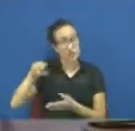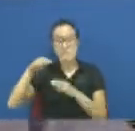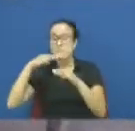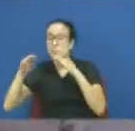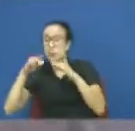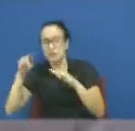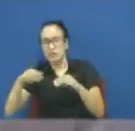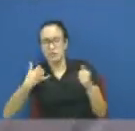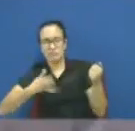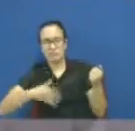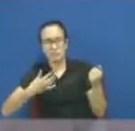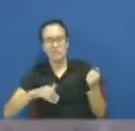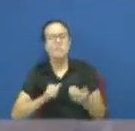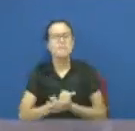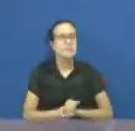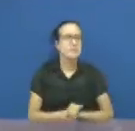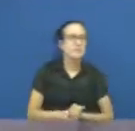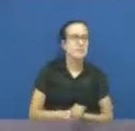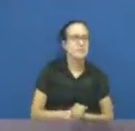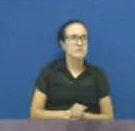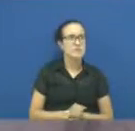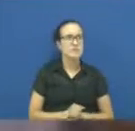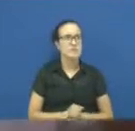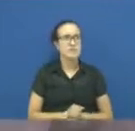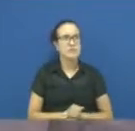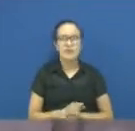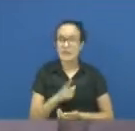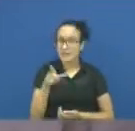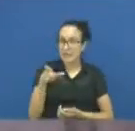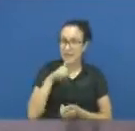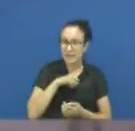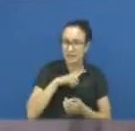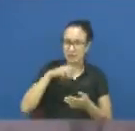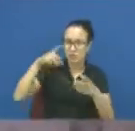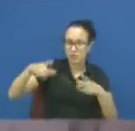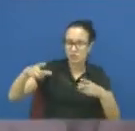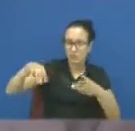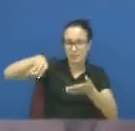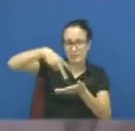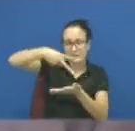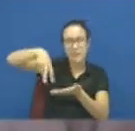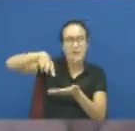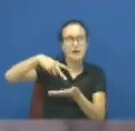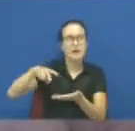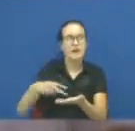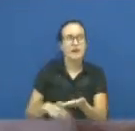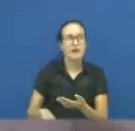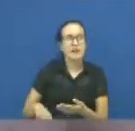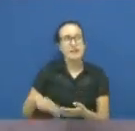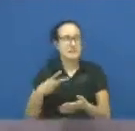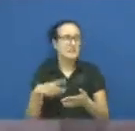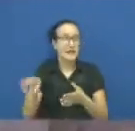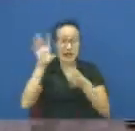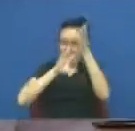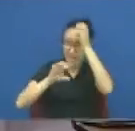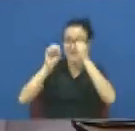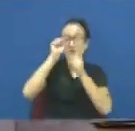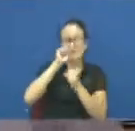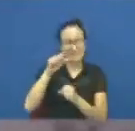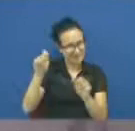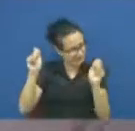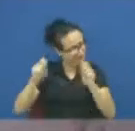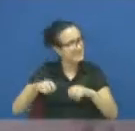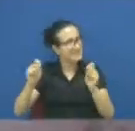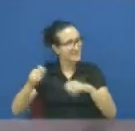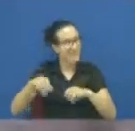Por quê? No baile da velha guarda é que de fato a gente aprende a dançar, viu, Junegão? Não é nessas